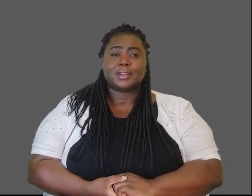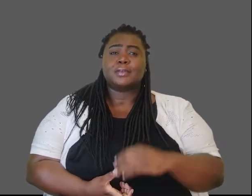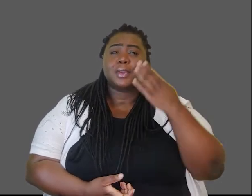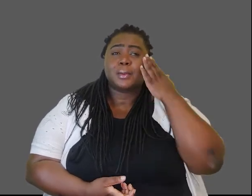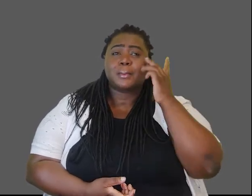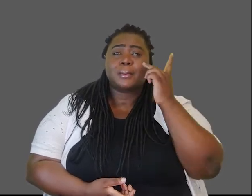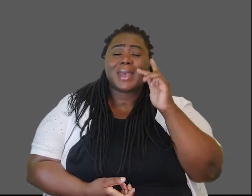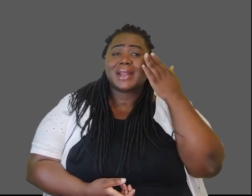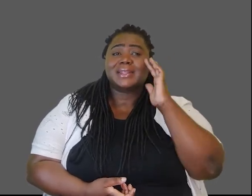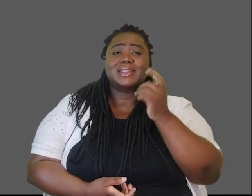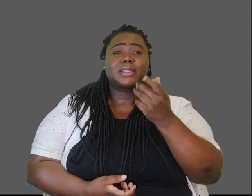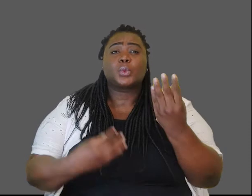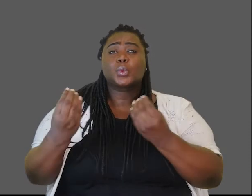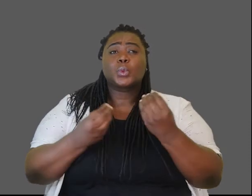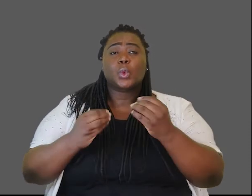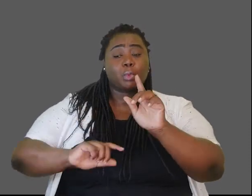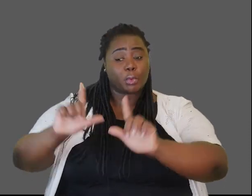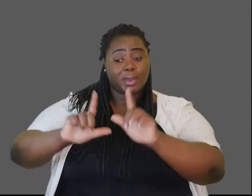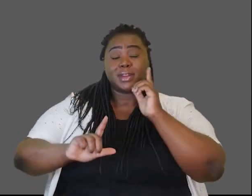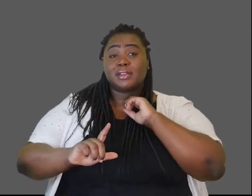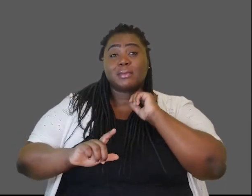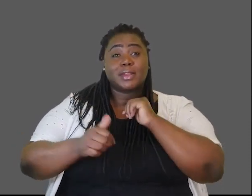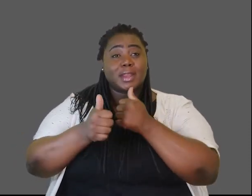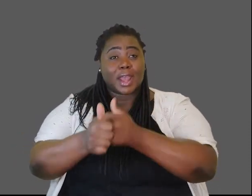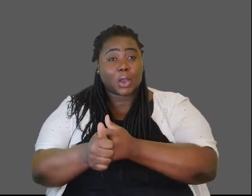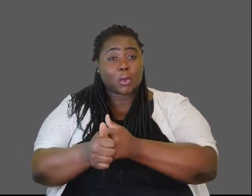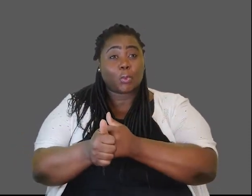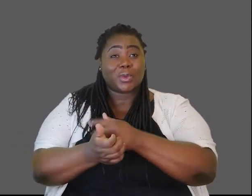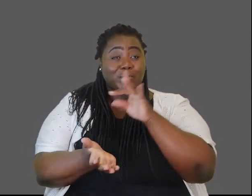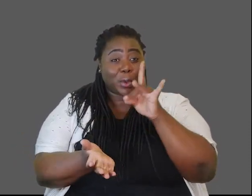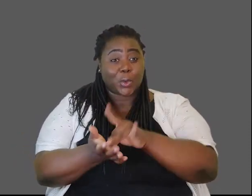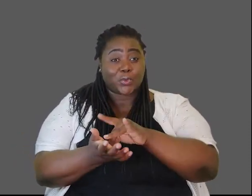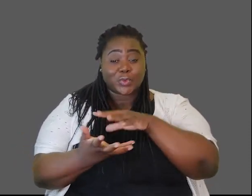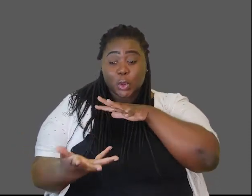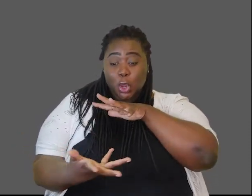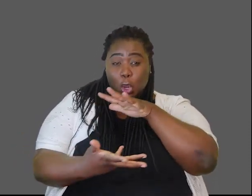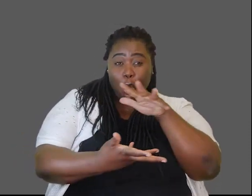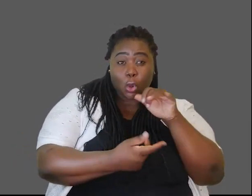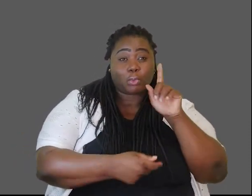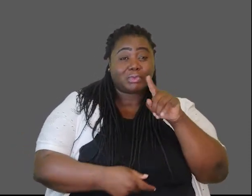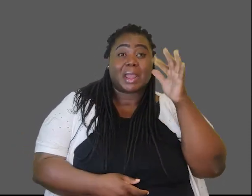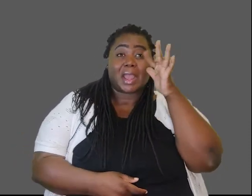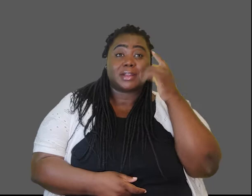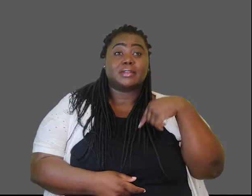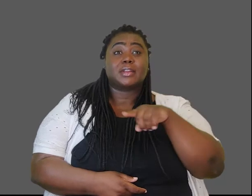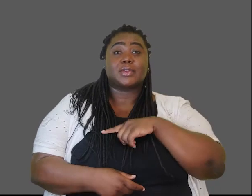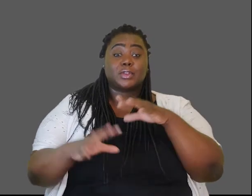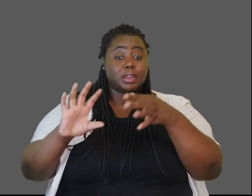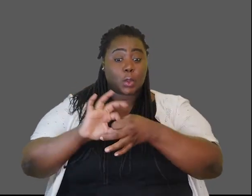Para entender um pouco sobre como uma emissora mineira acompanhou um fato de repercussão mundial, é